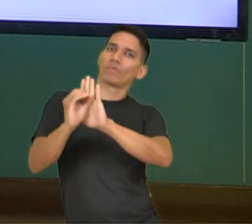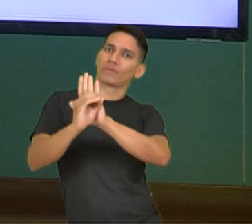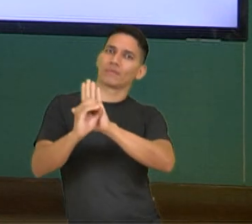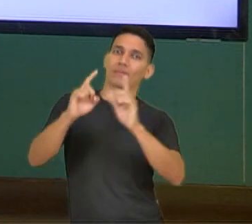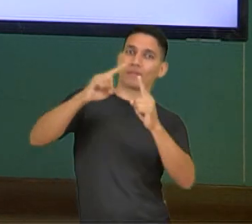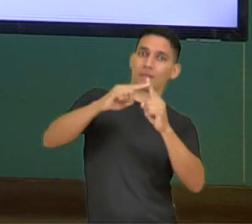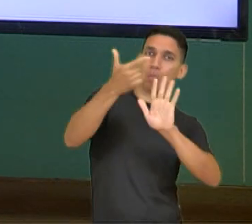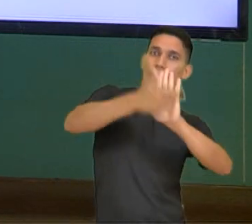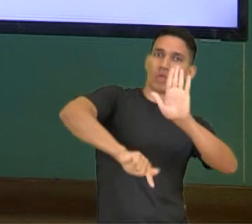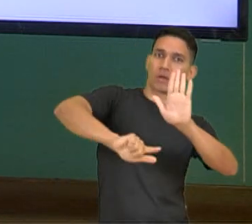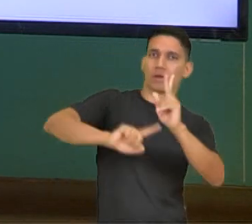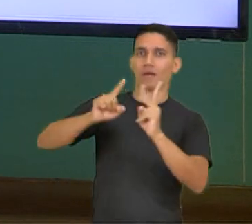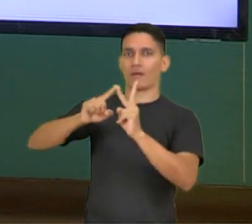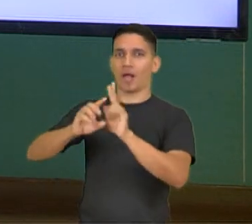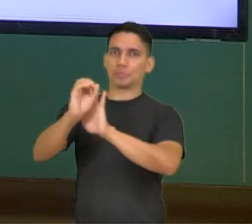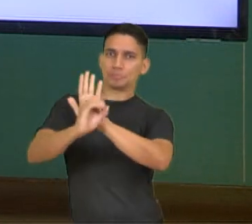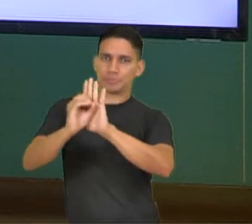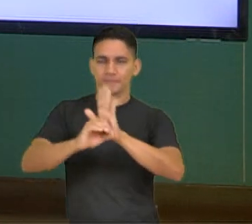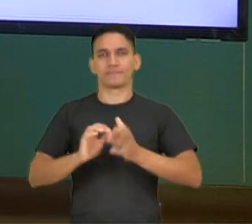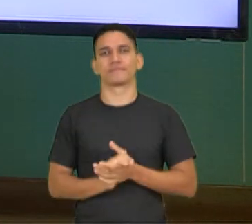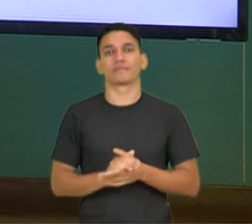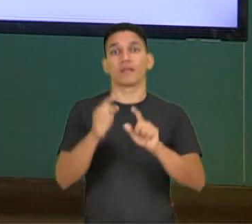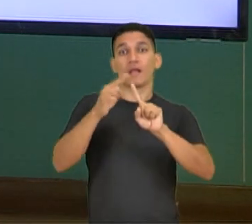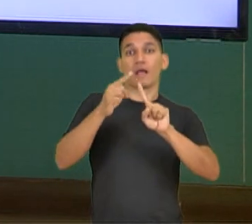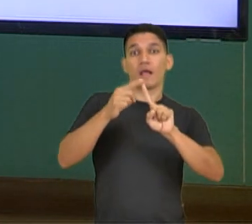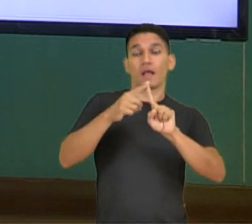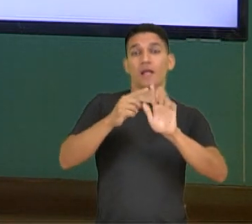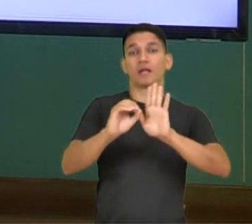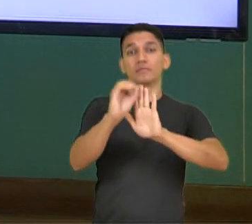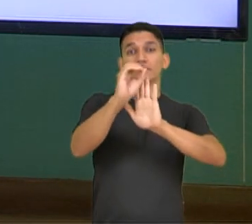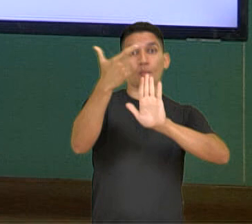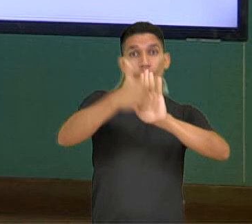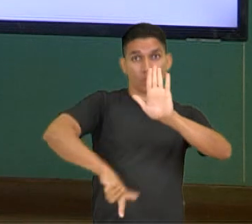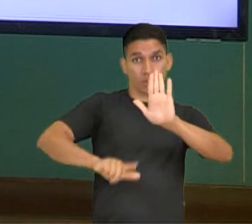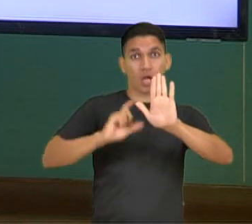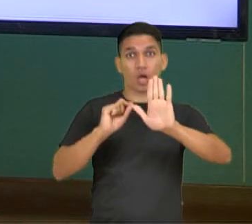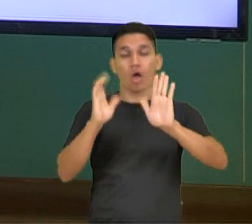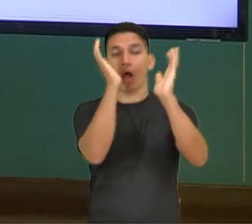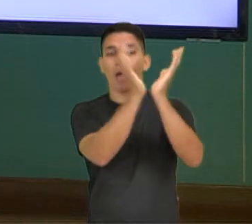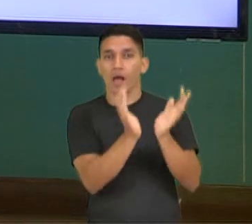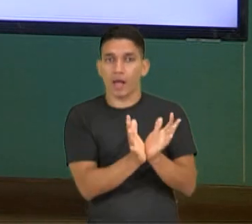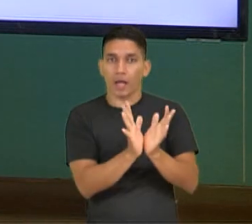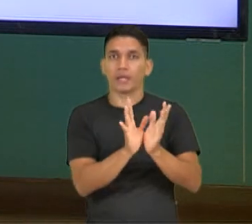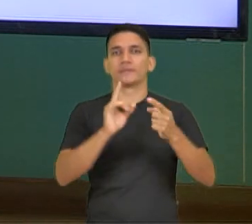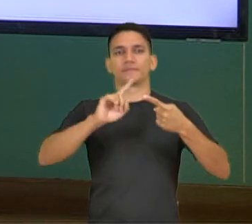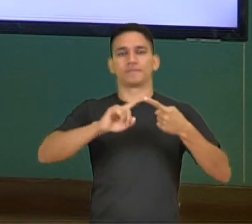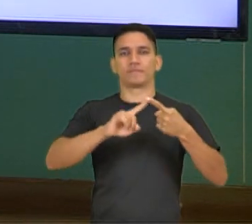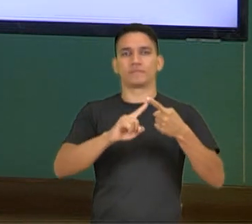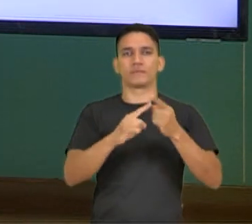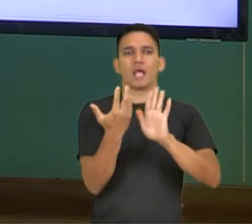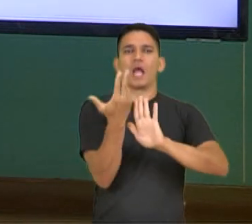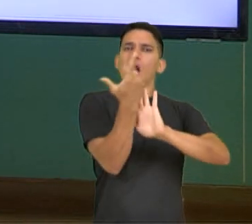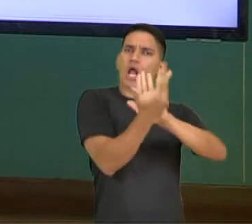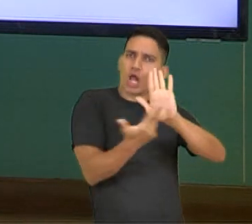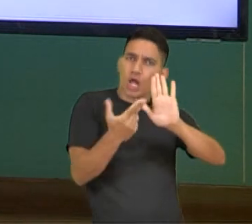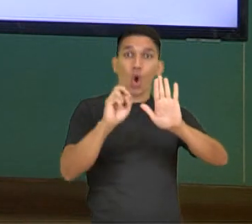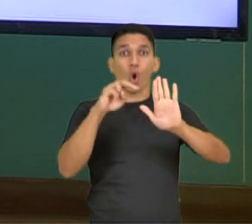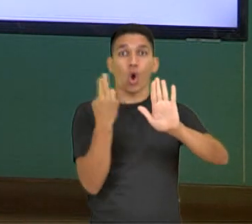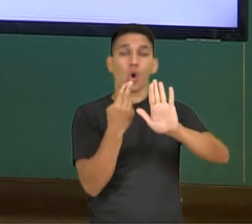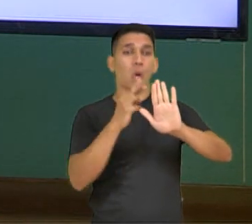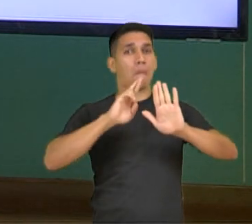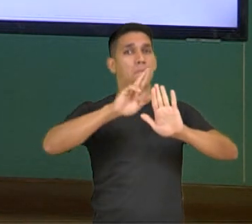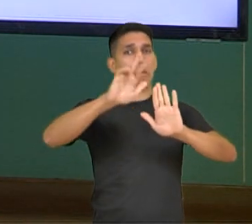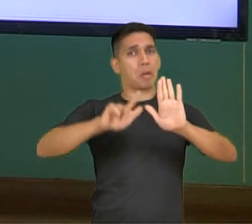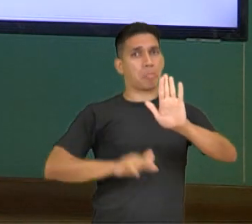aromático. As alicíclicas, elas são classificadas ainda em homocíclicas ou